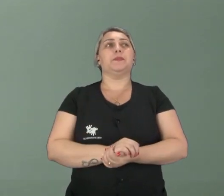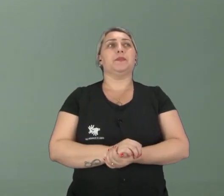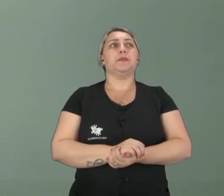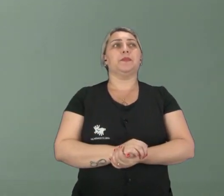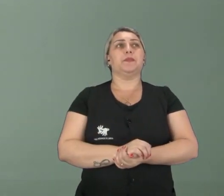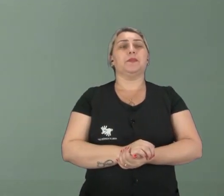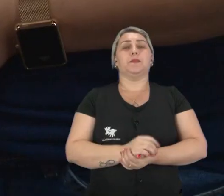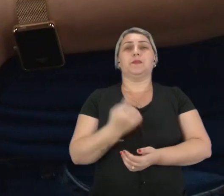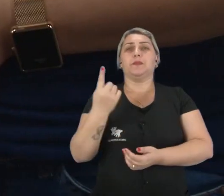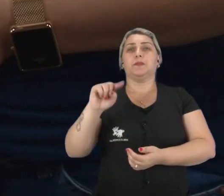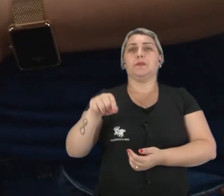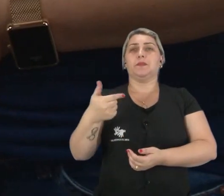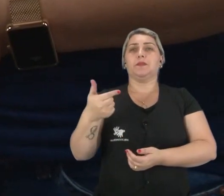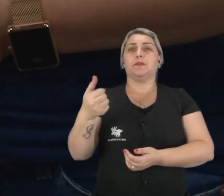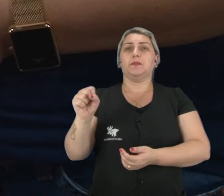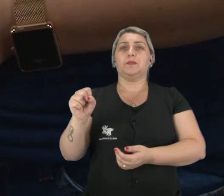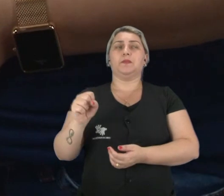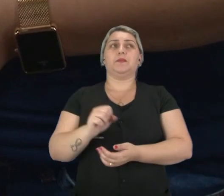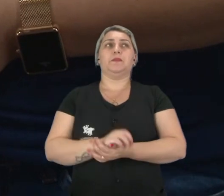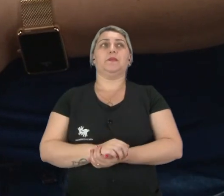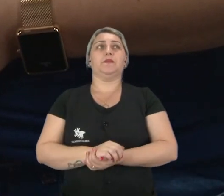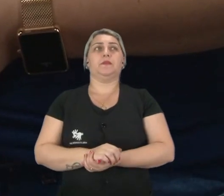tenho 1,28,